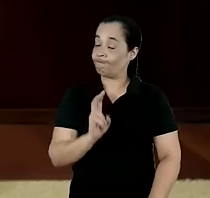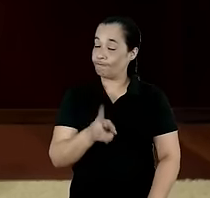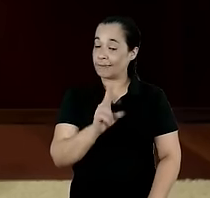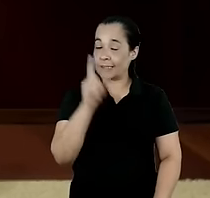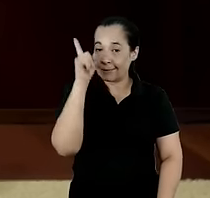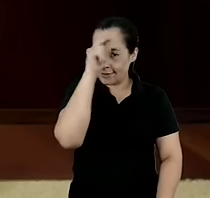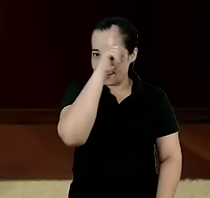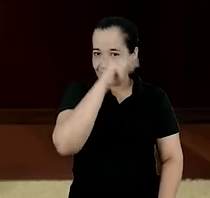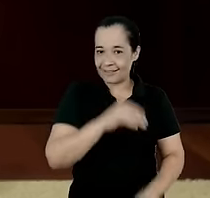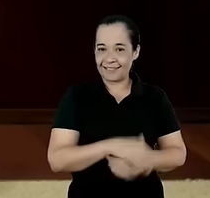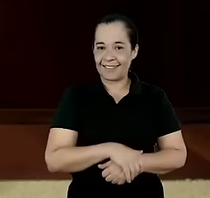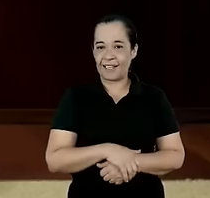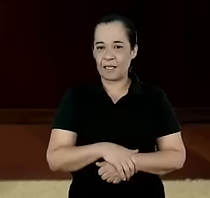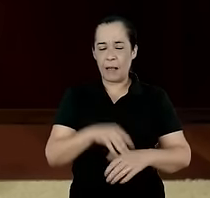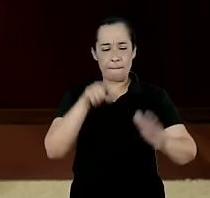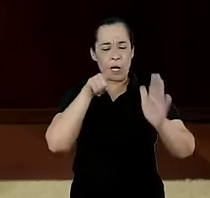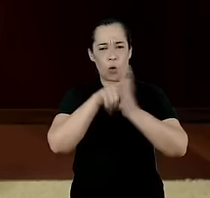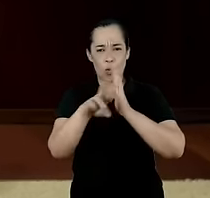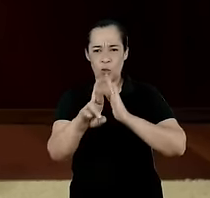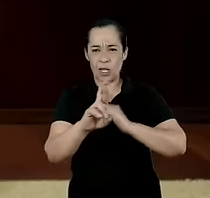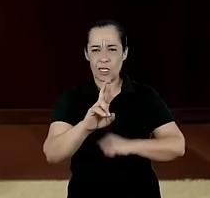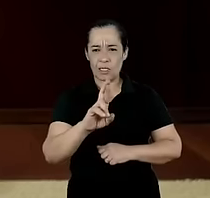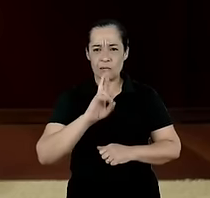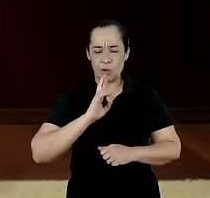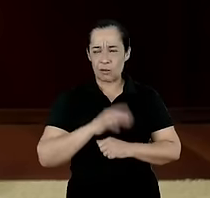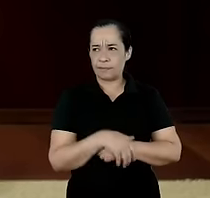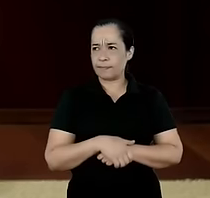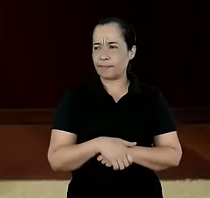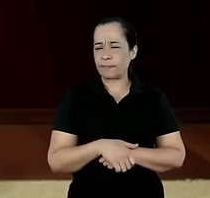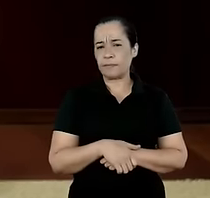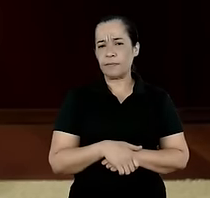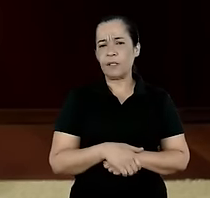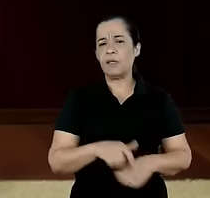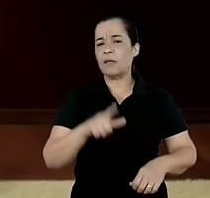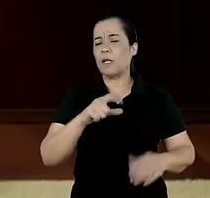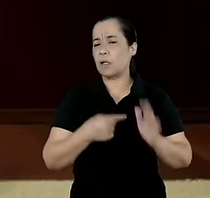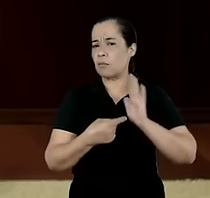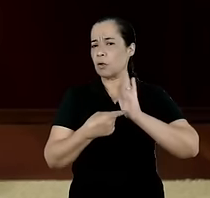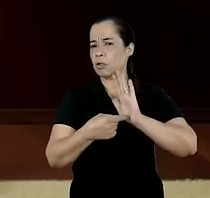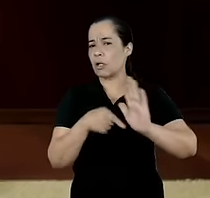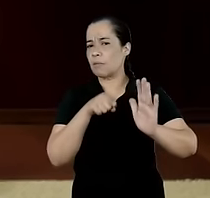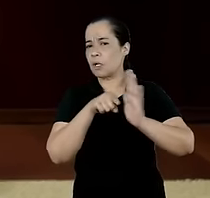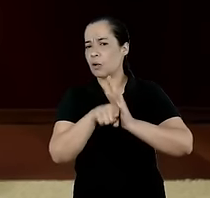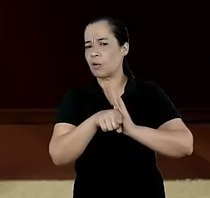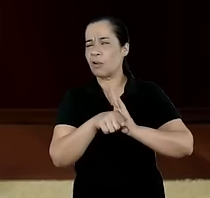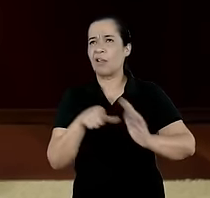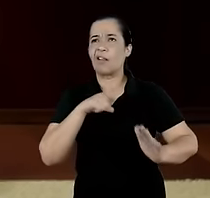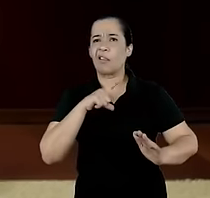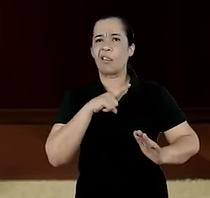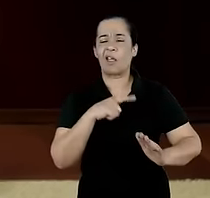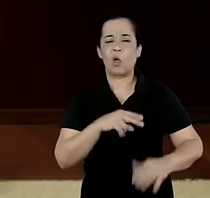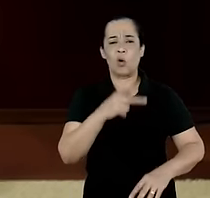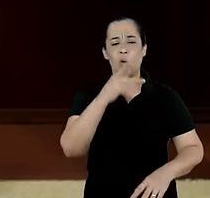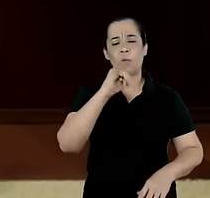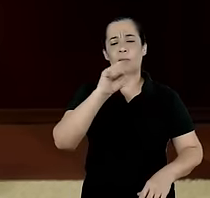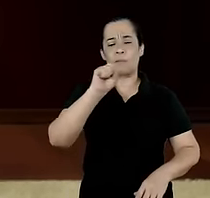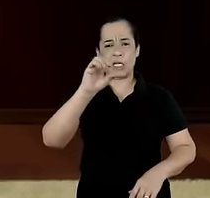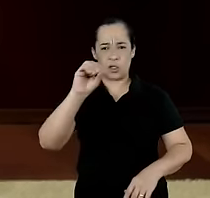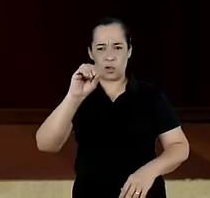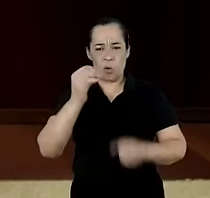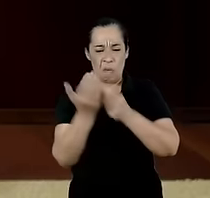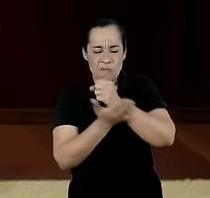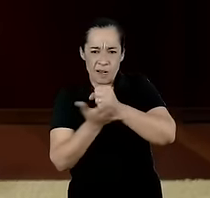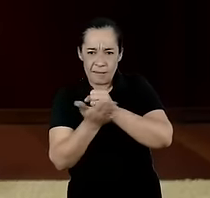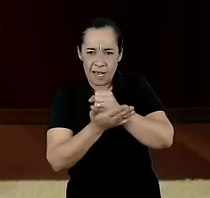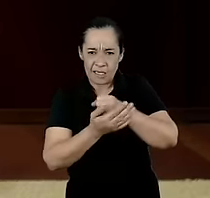perguntas e respostas pro Roberto Campos trouxe esse questionamento com relação existe um piso no final das contas paraa política monetária